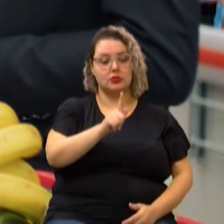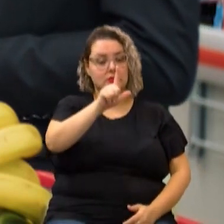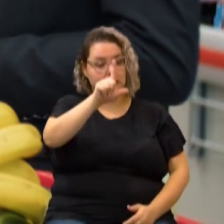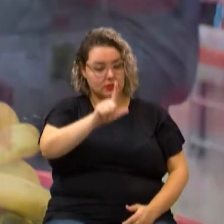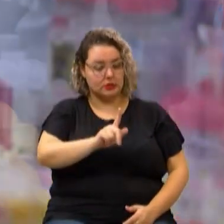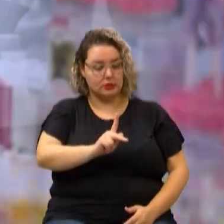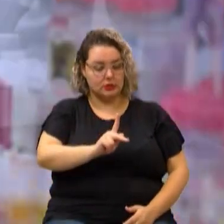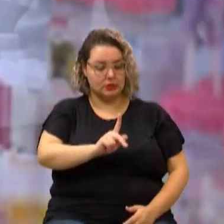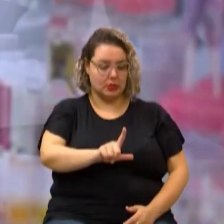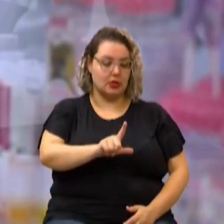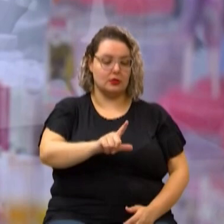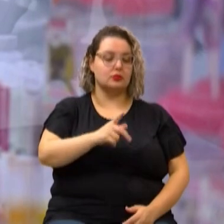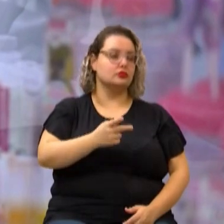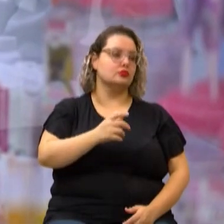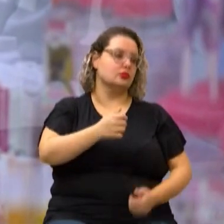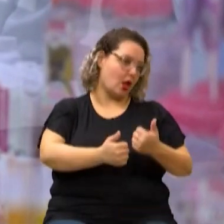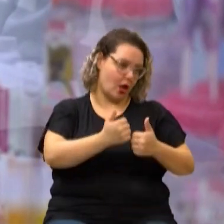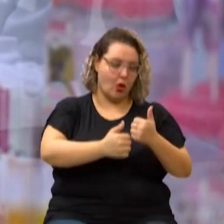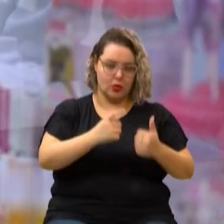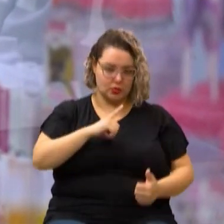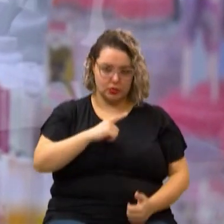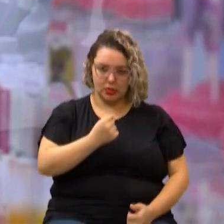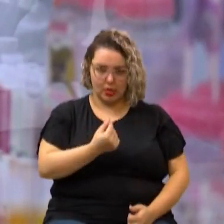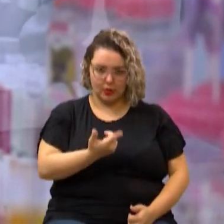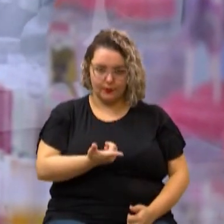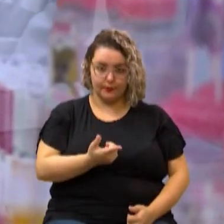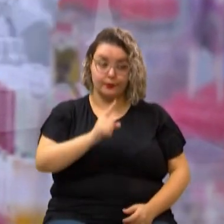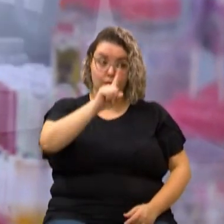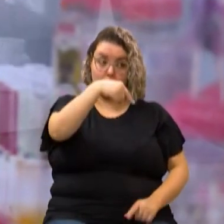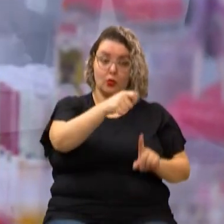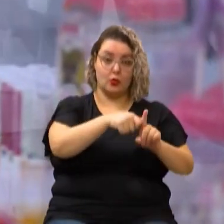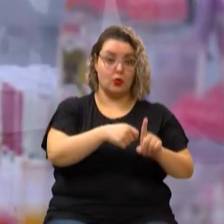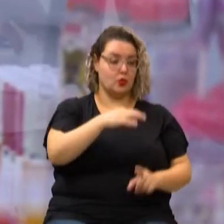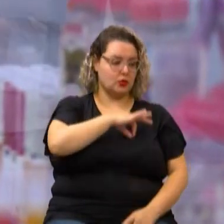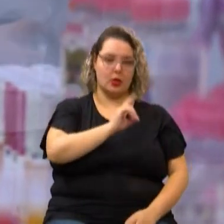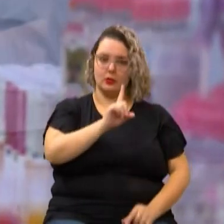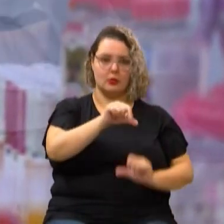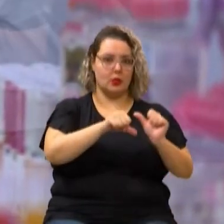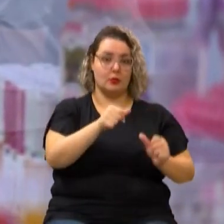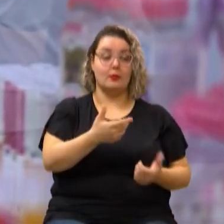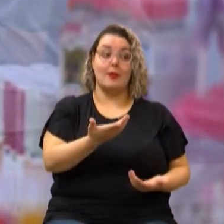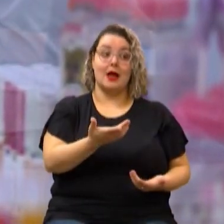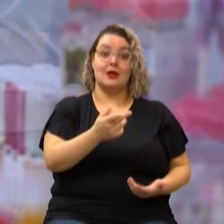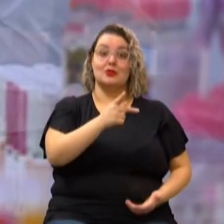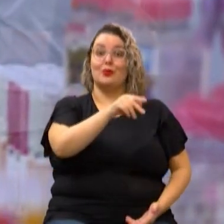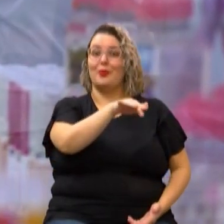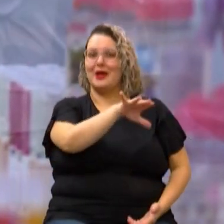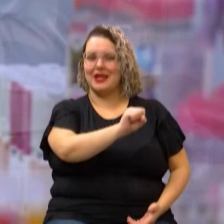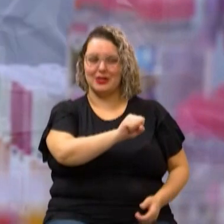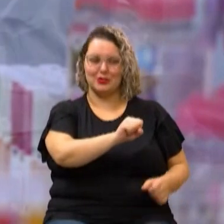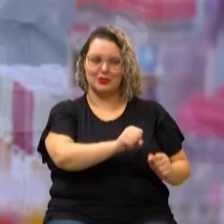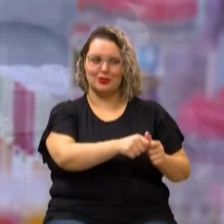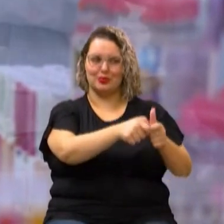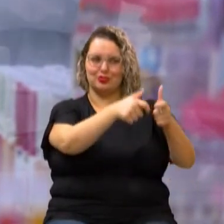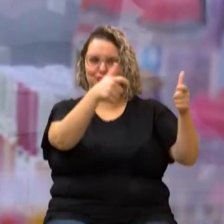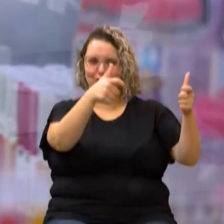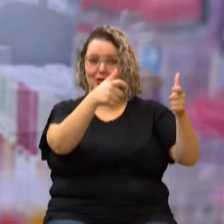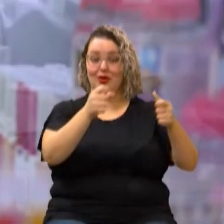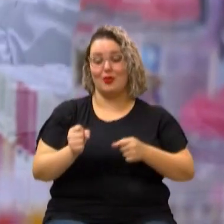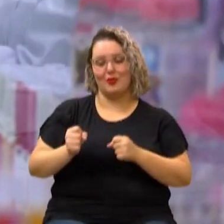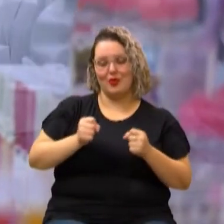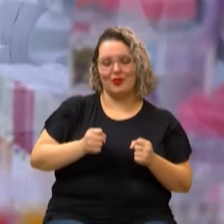básico. Aí a gente mede a importância de verificar o aumento de preço dentro de uma cesta básica, né? Ou seja, de